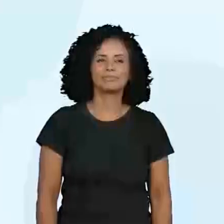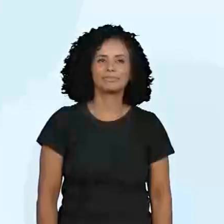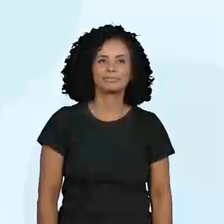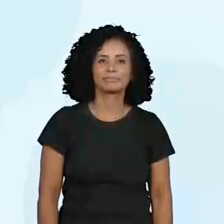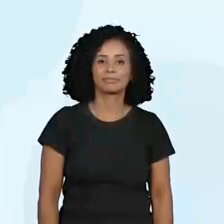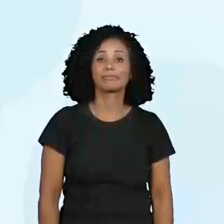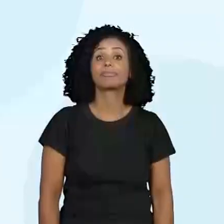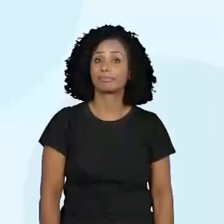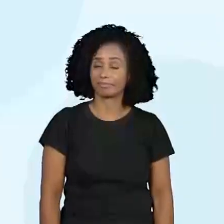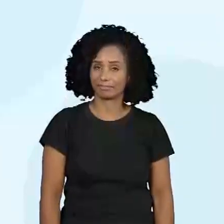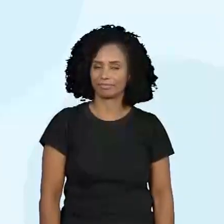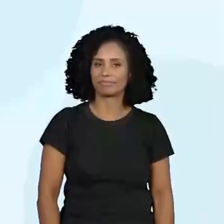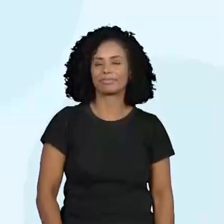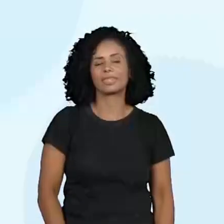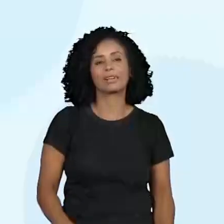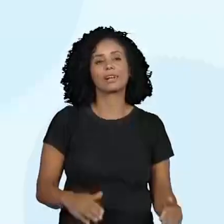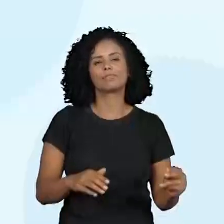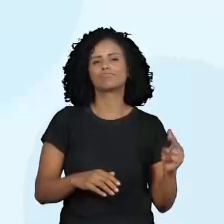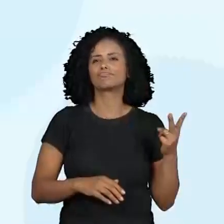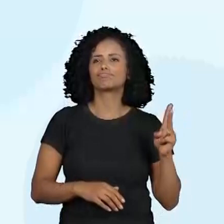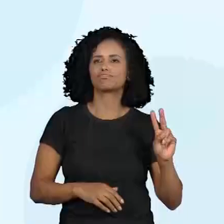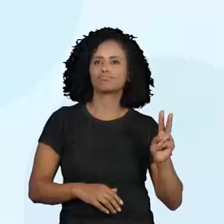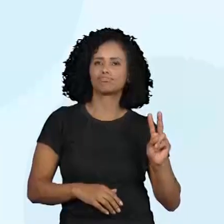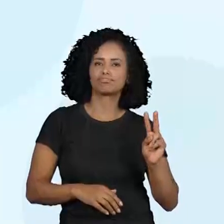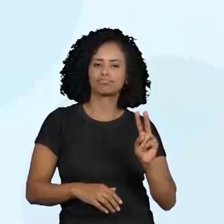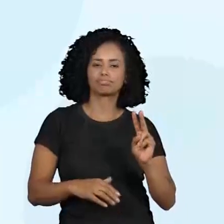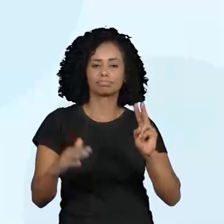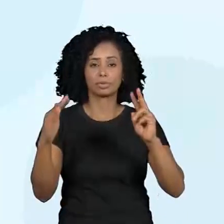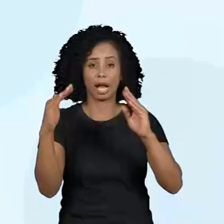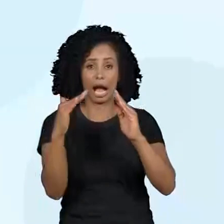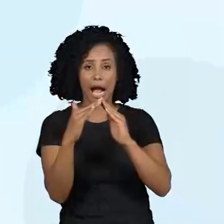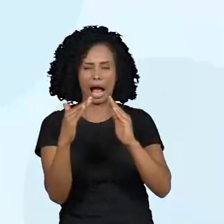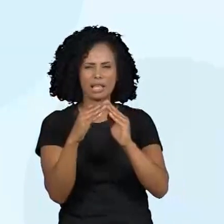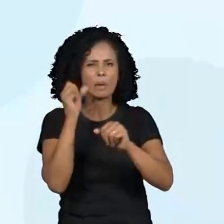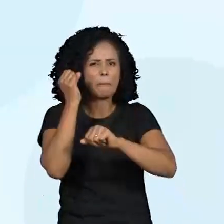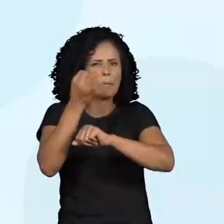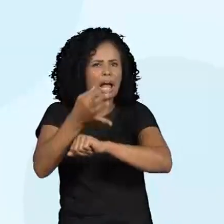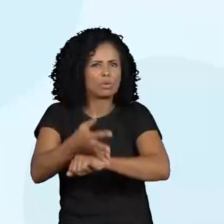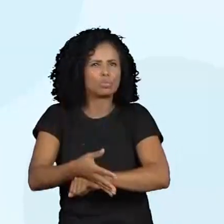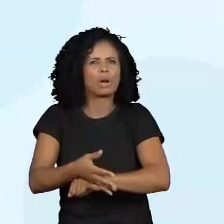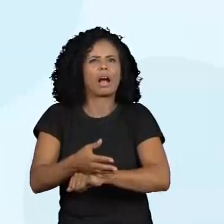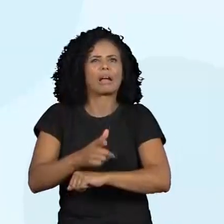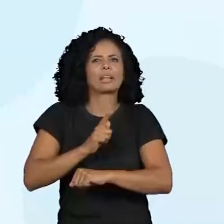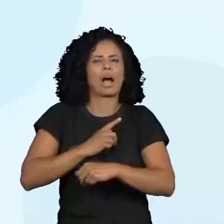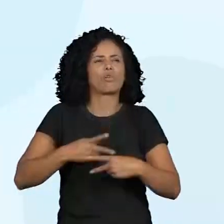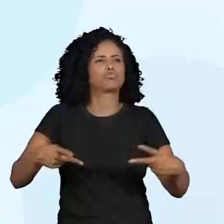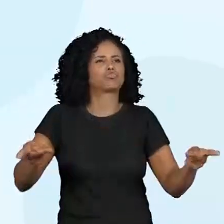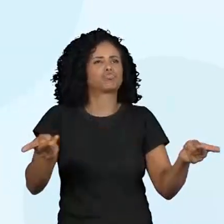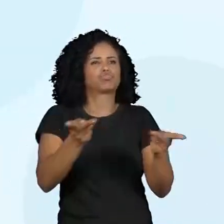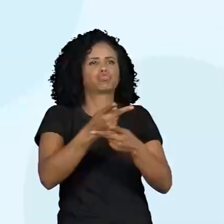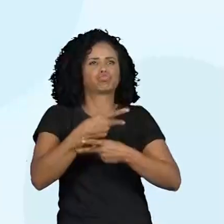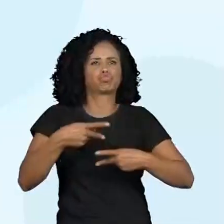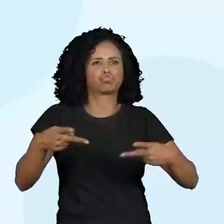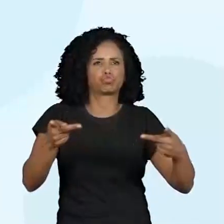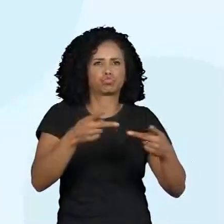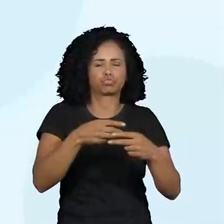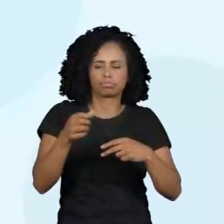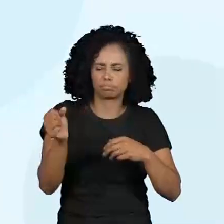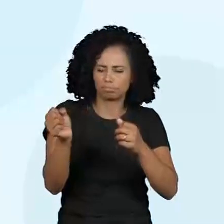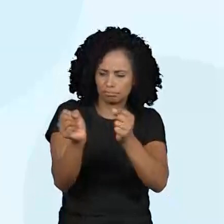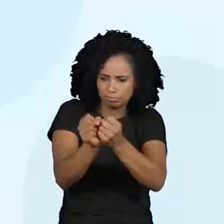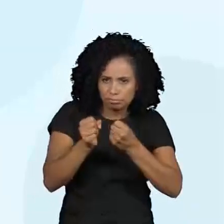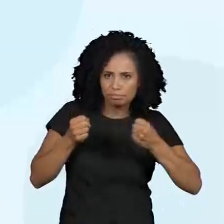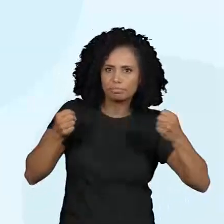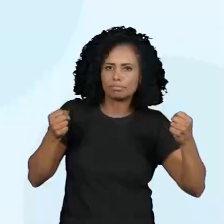Ao chegarem no casarão, já era madrugada e ventava muito. Ao abrirem a porta, viram